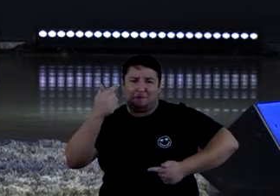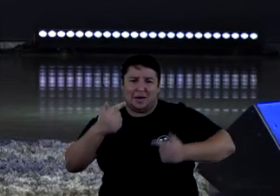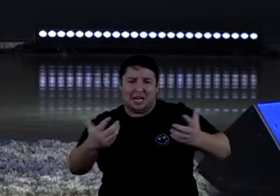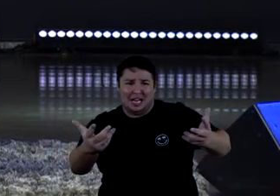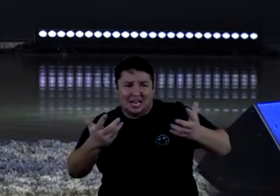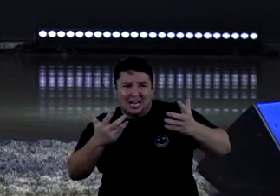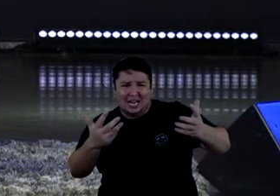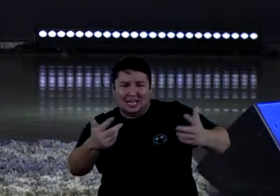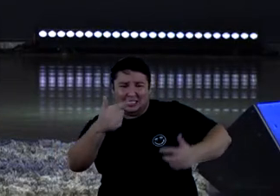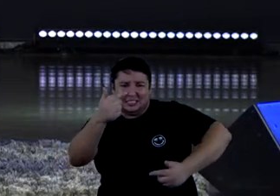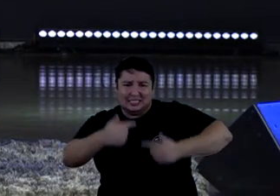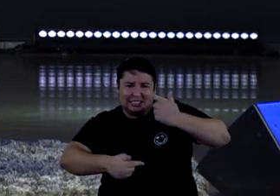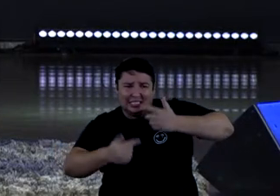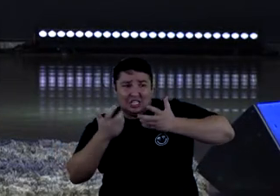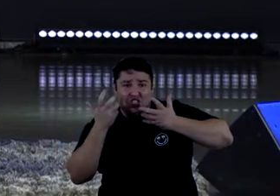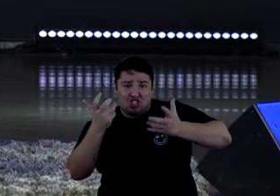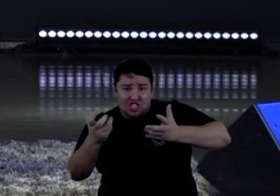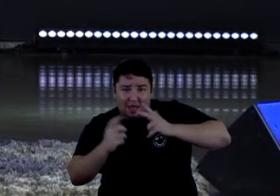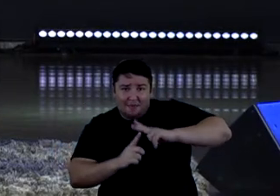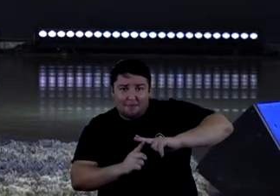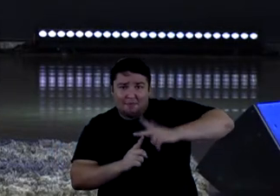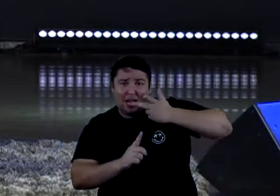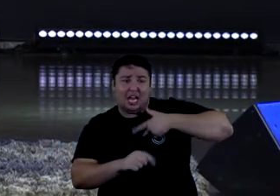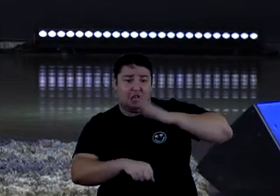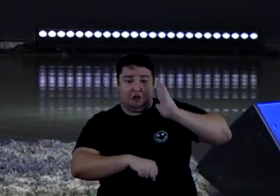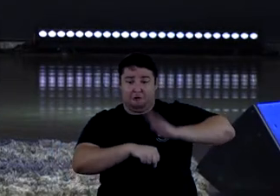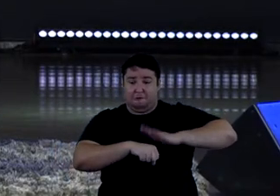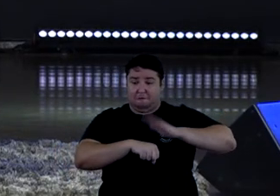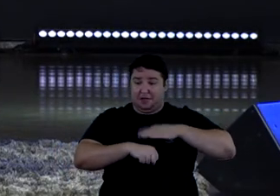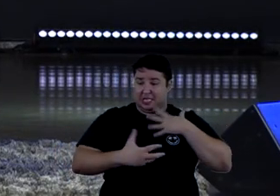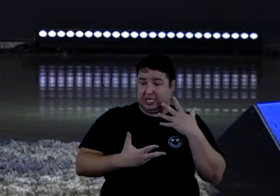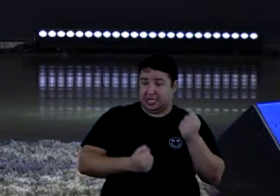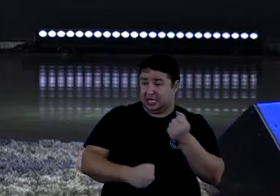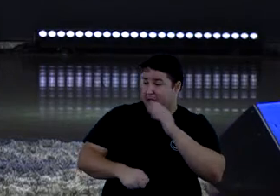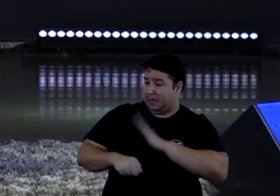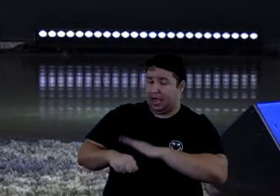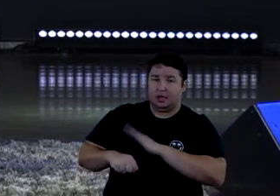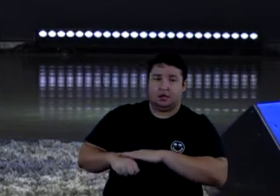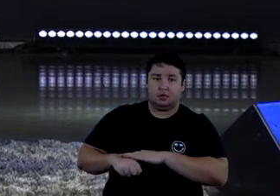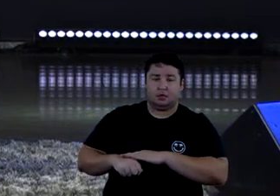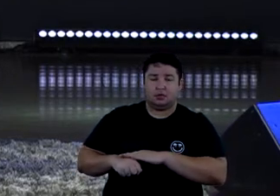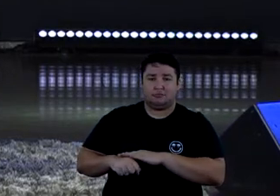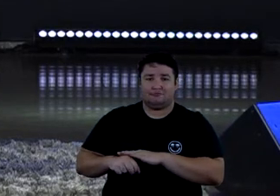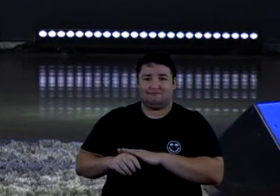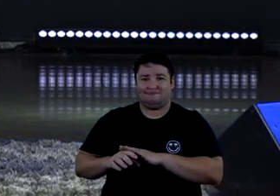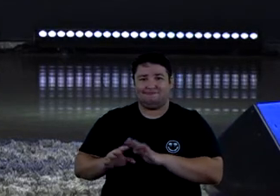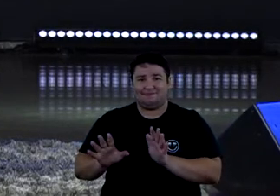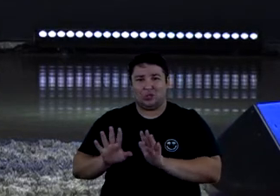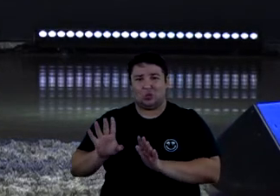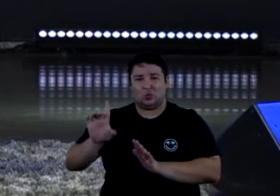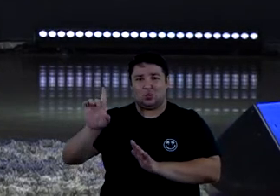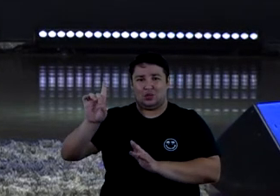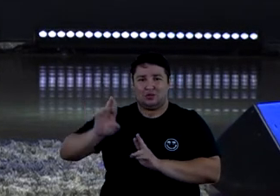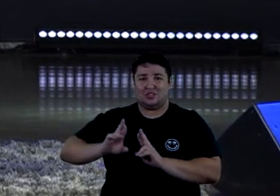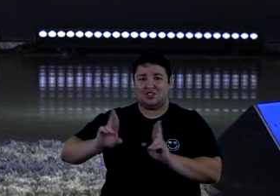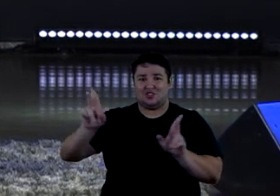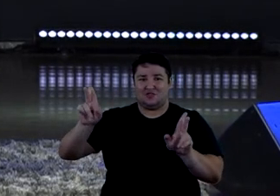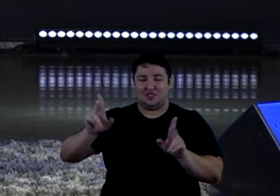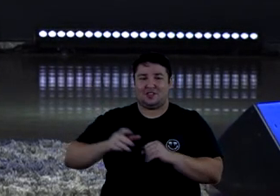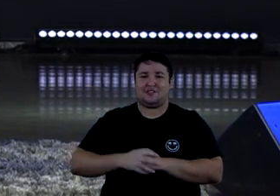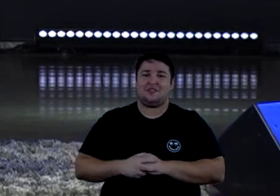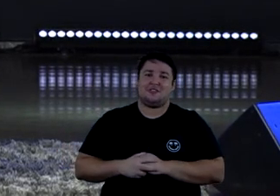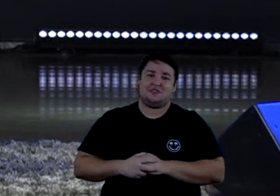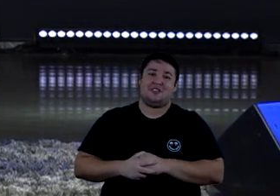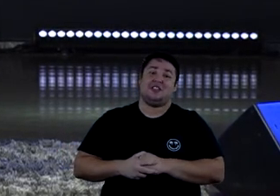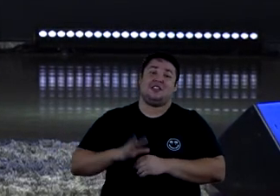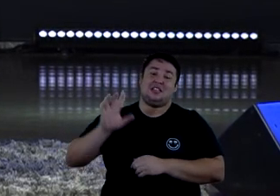de recompensas. Eu faço isso e recebo aquilo, toma lá, dá cá. Com Deus não funciona assim. Deus não te